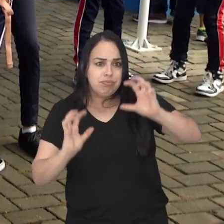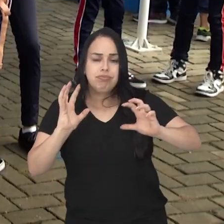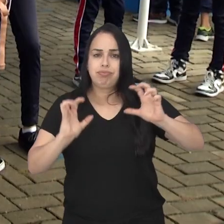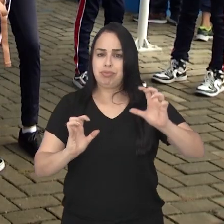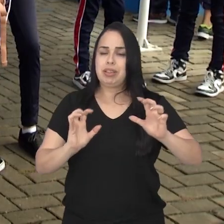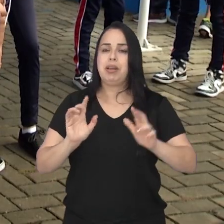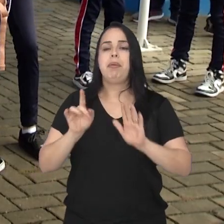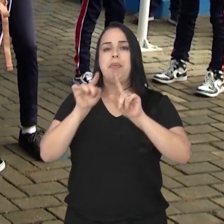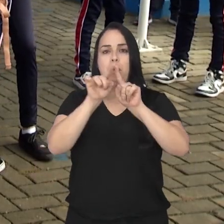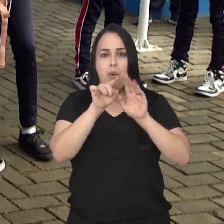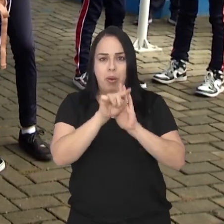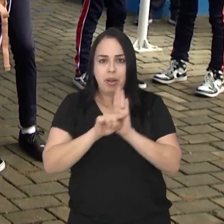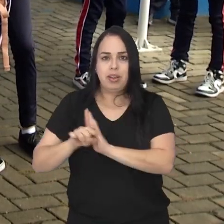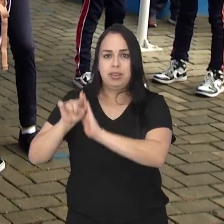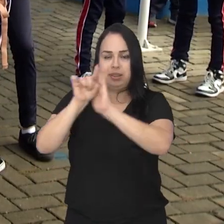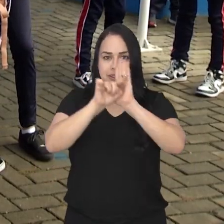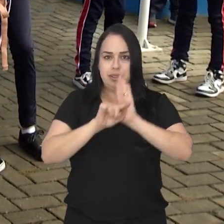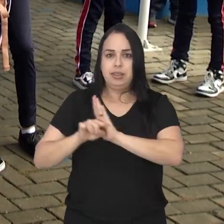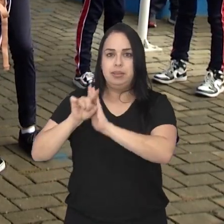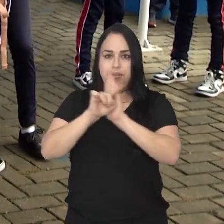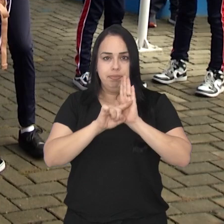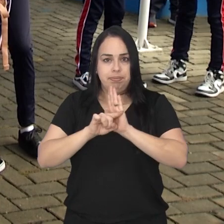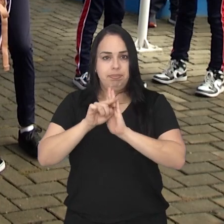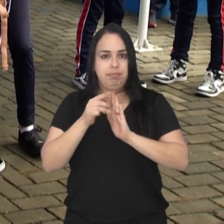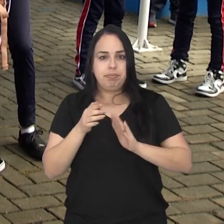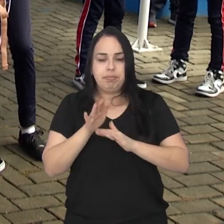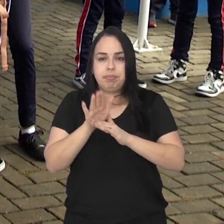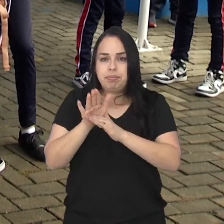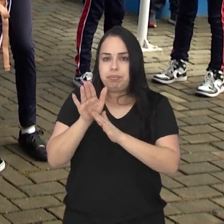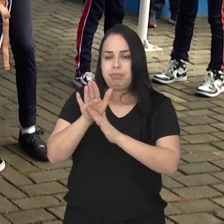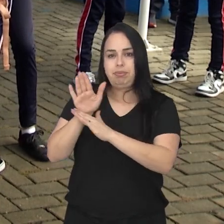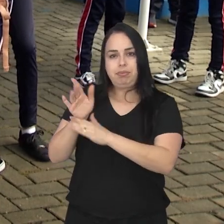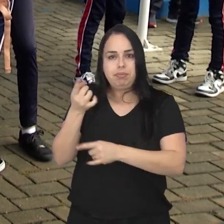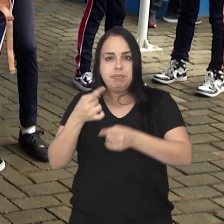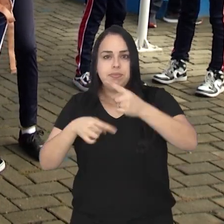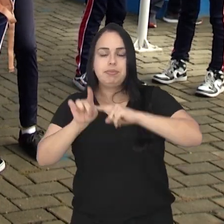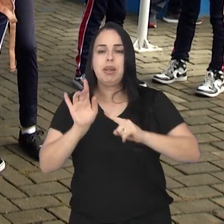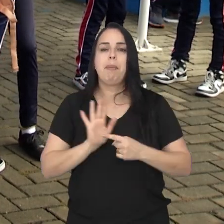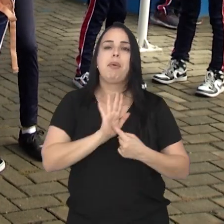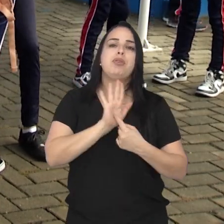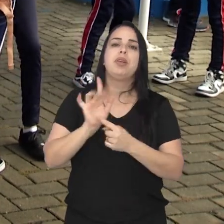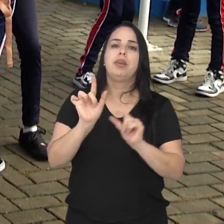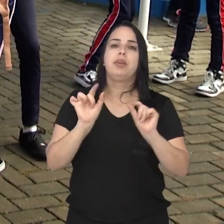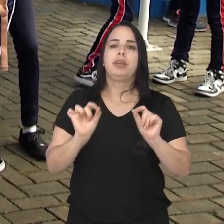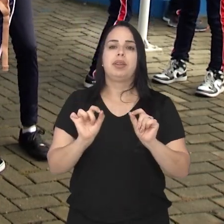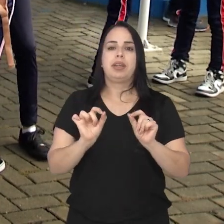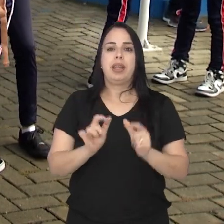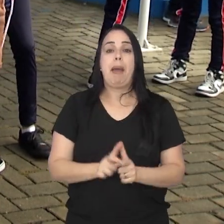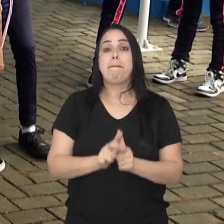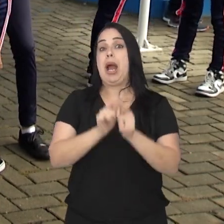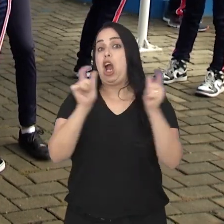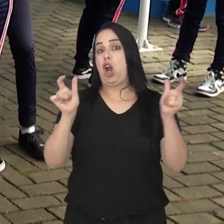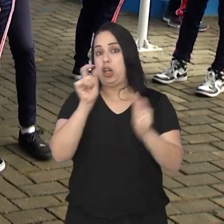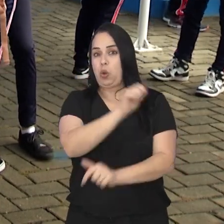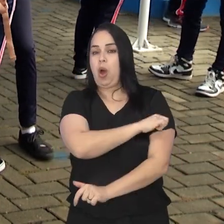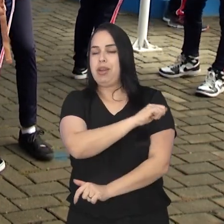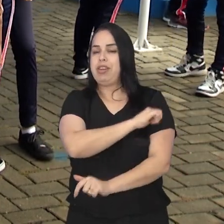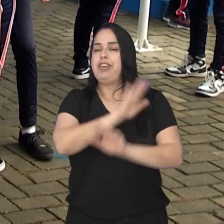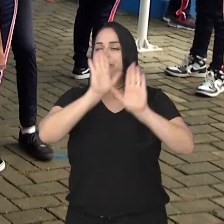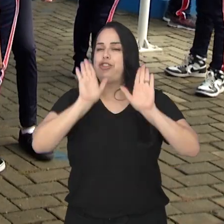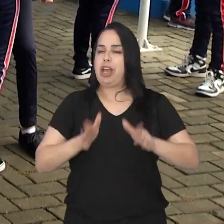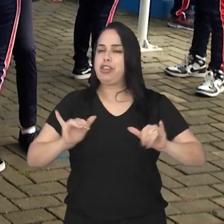uma pesquisa da organização para cooperação e desenvolvimento econômico mostrou que grande parte dos Estudantes